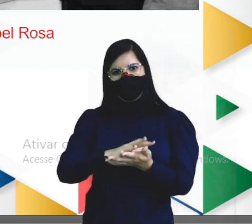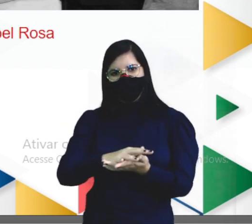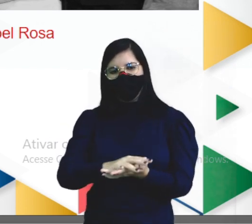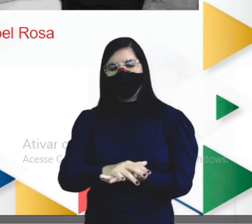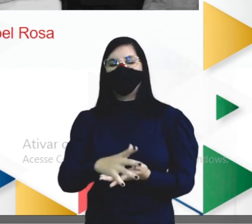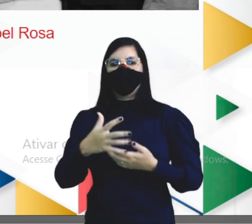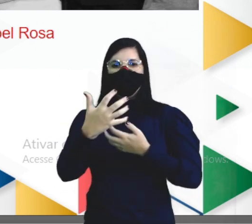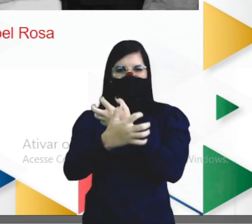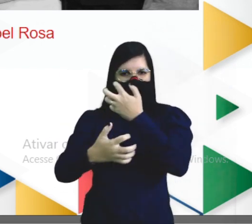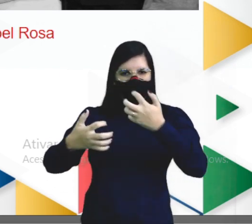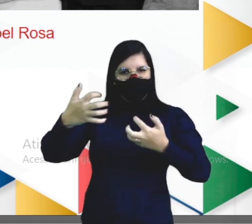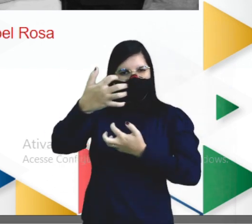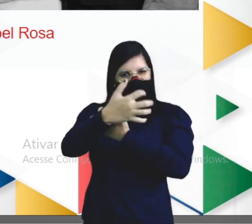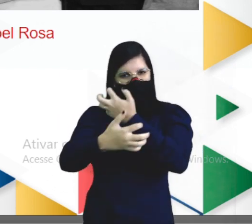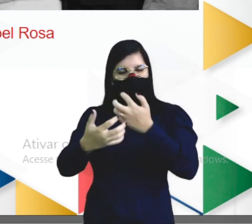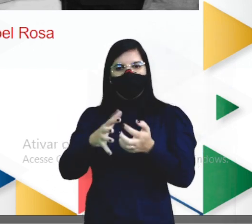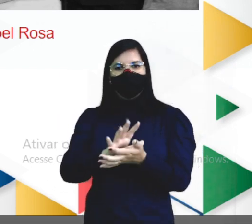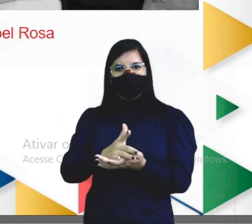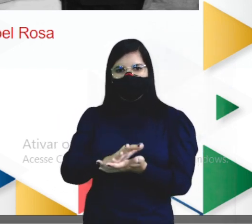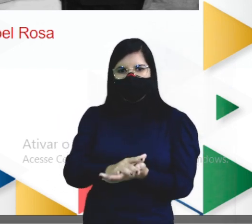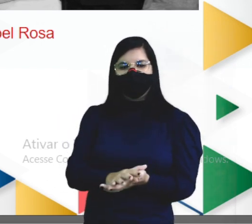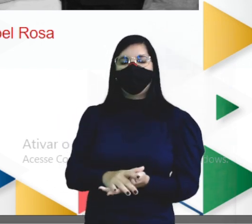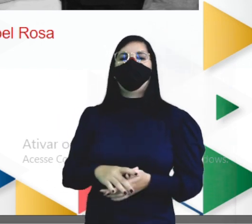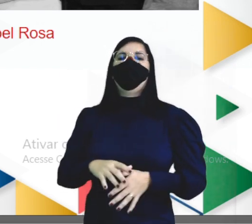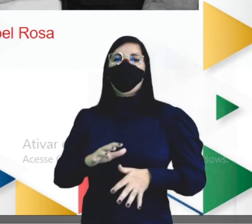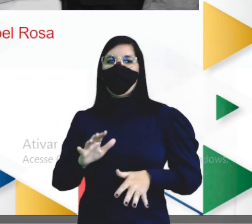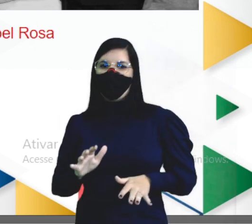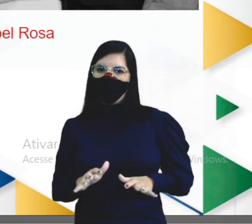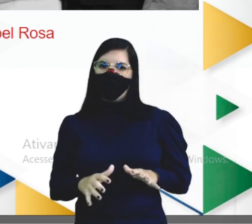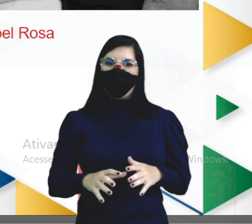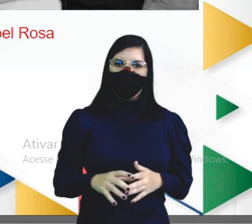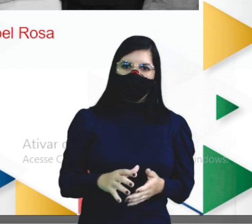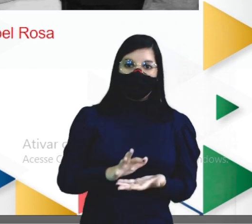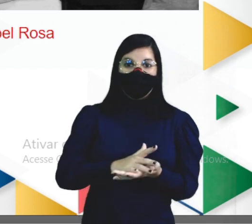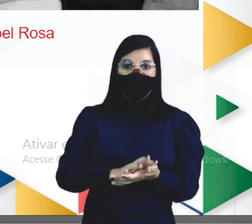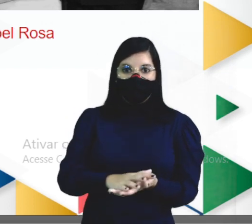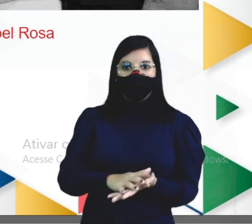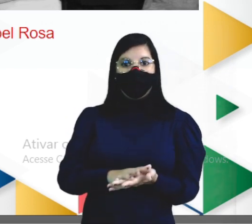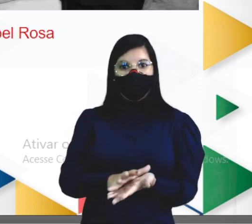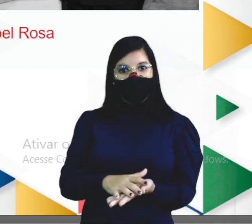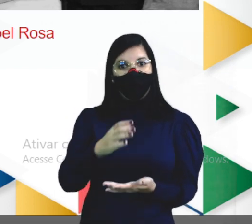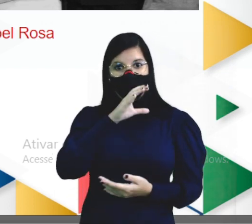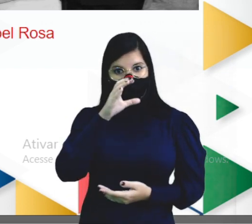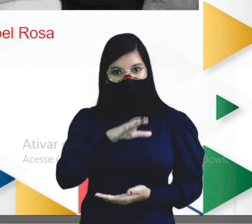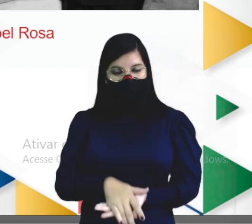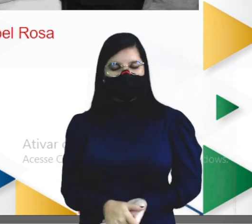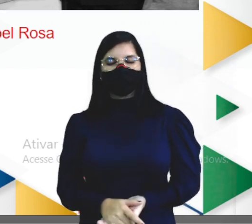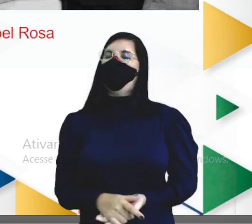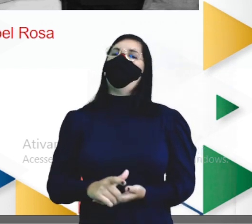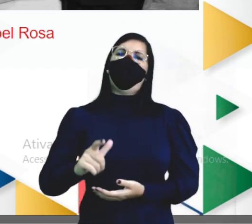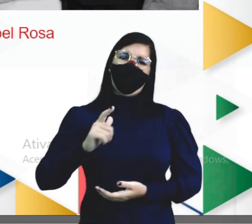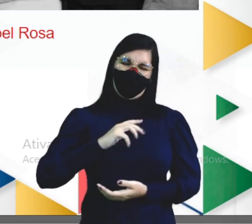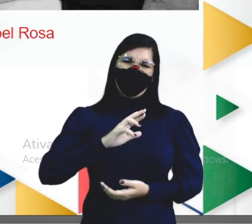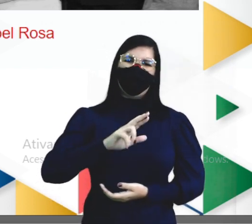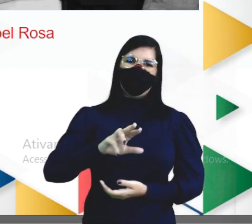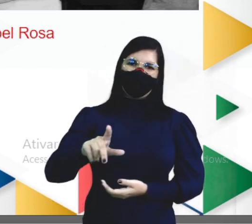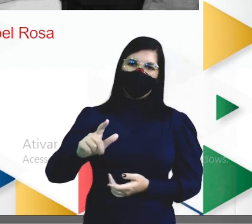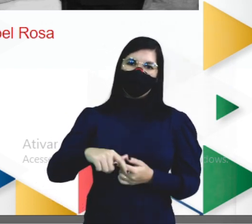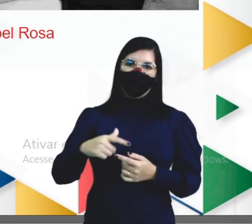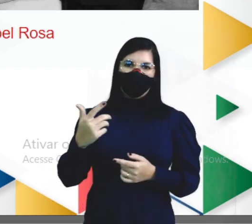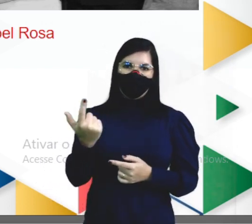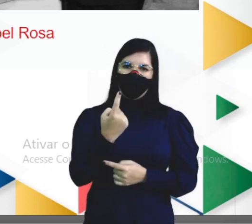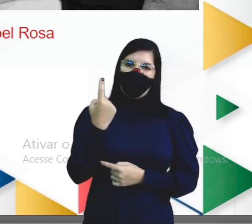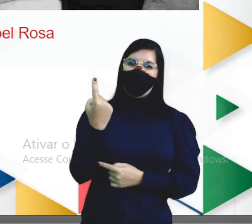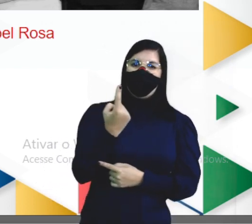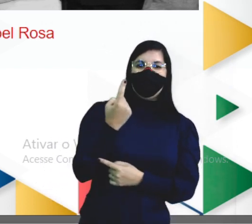samba canção, o samba reggae, né? Tem o pagode. Então, o samba ele não é um só, né? Tem o samba lá, o partido alto,